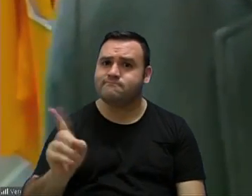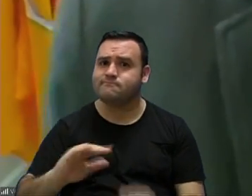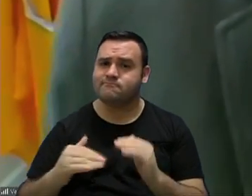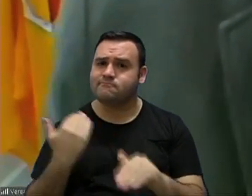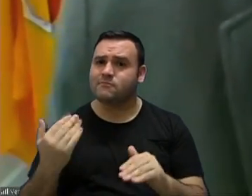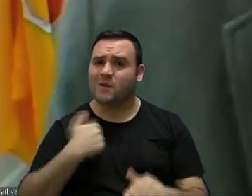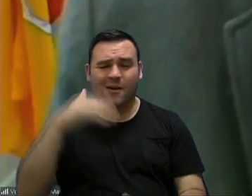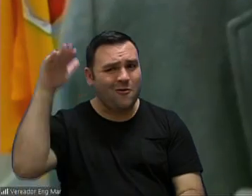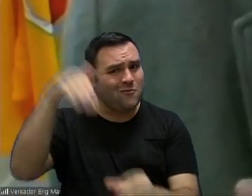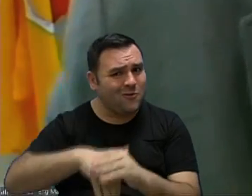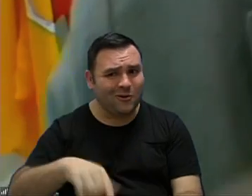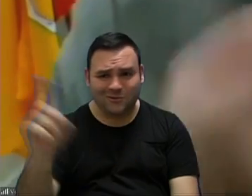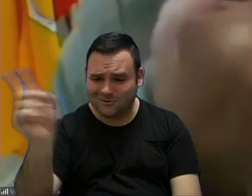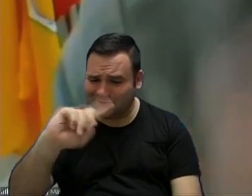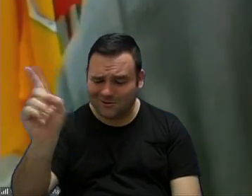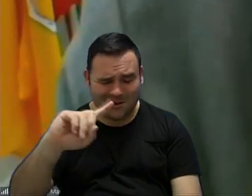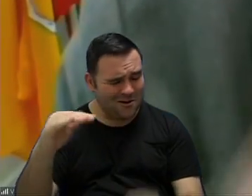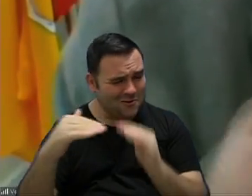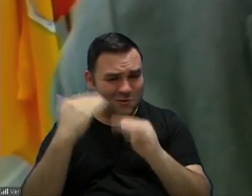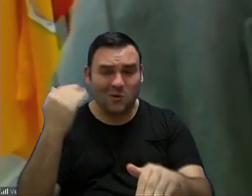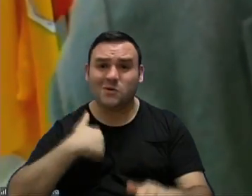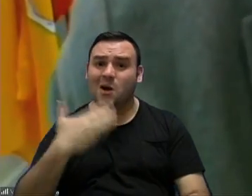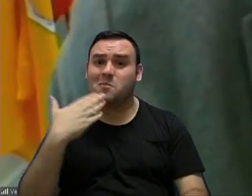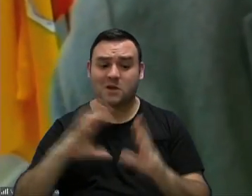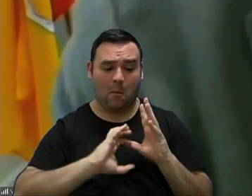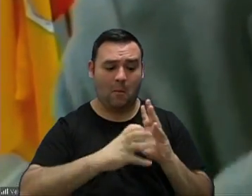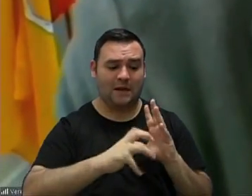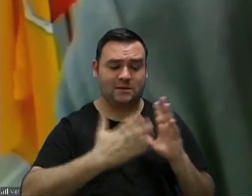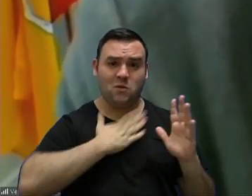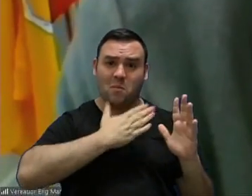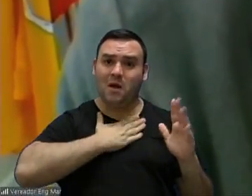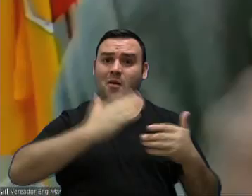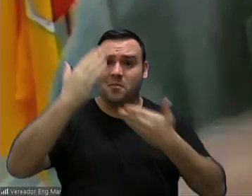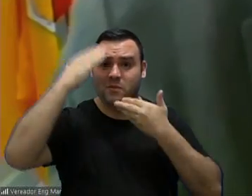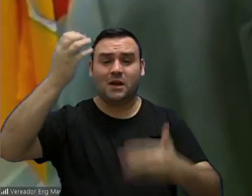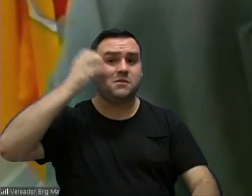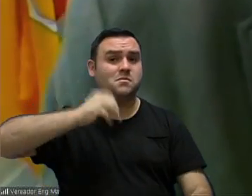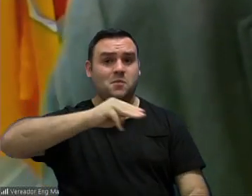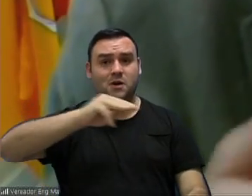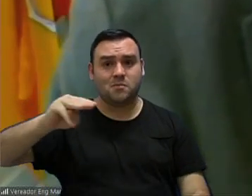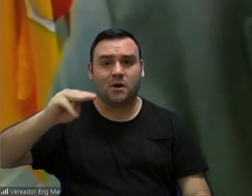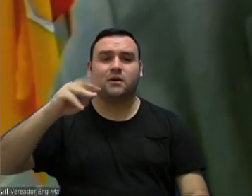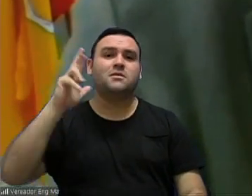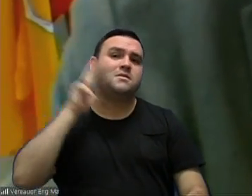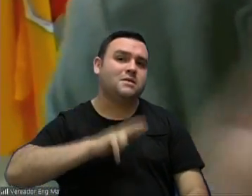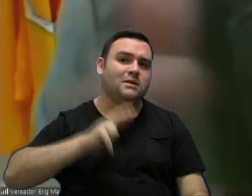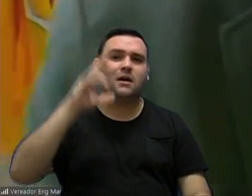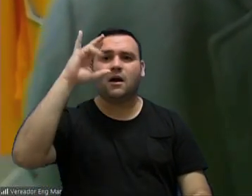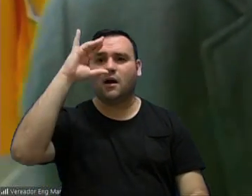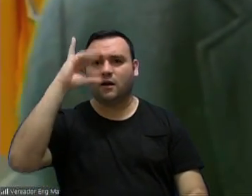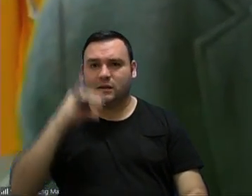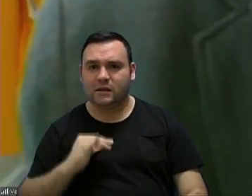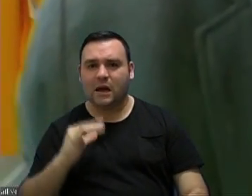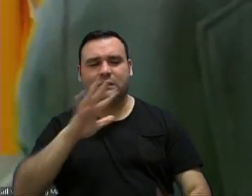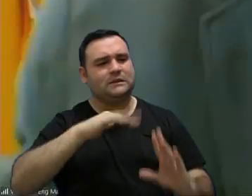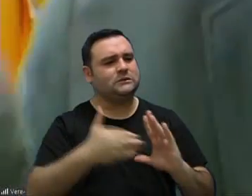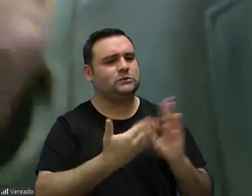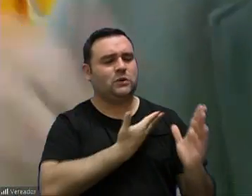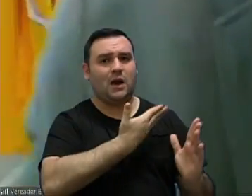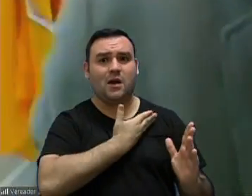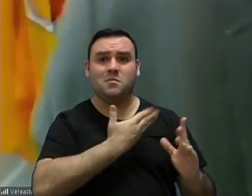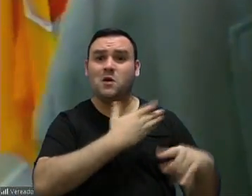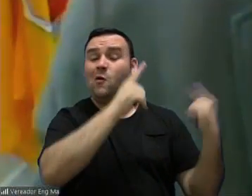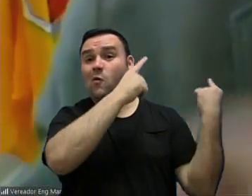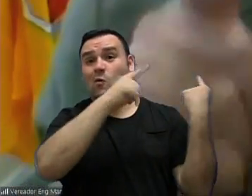eu não voto, de jeito nenhum. Estou pedindo para o meu partido. Obrigado, Mário, obrigado, Renan, Yara, a todos os colegas que